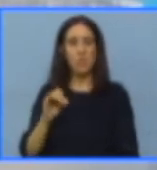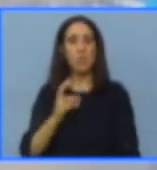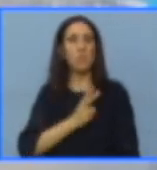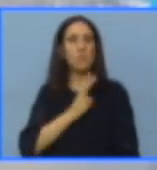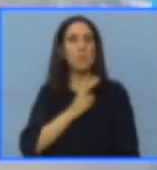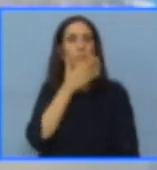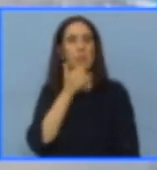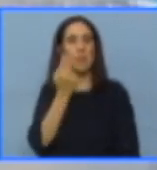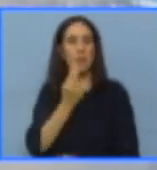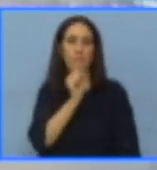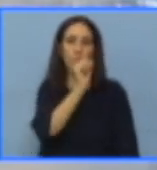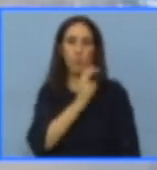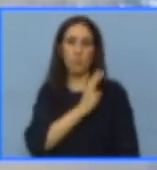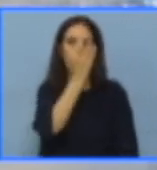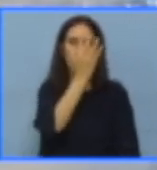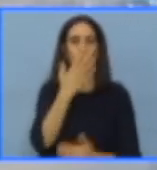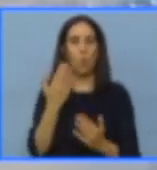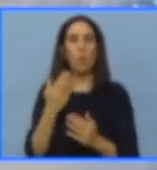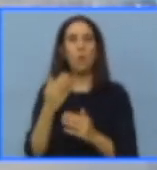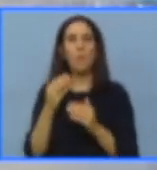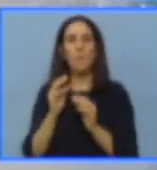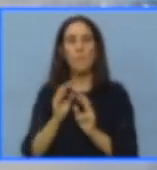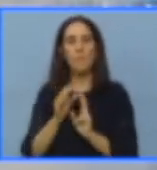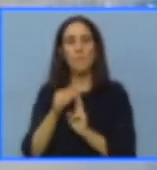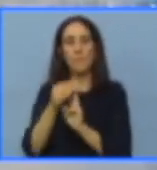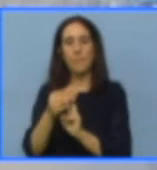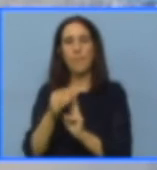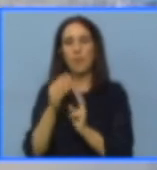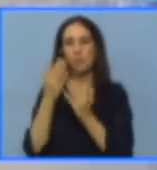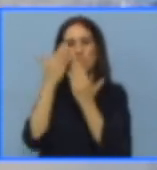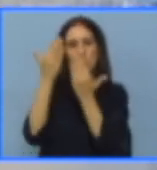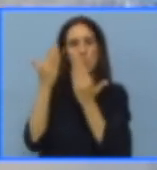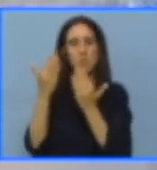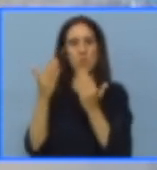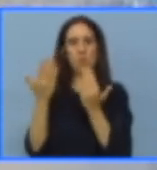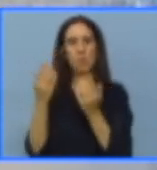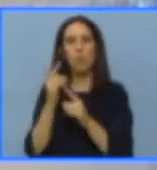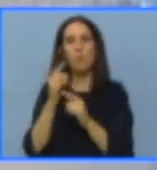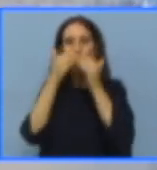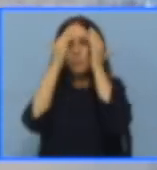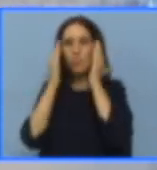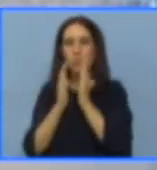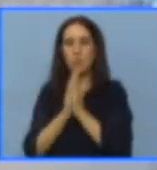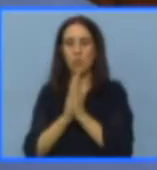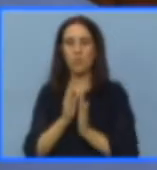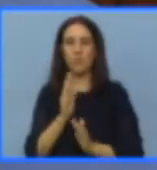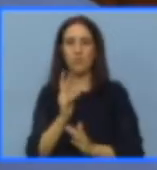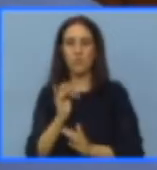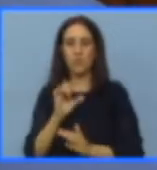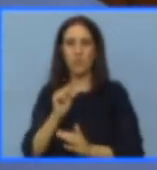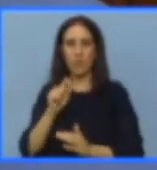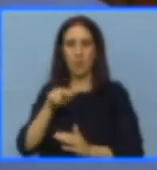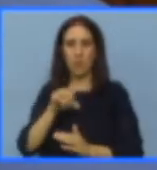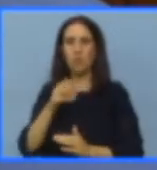Porto, ou o famoso A Adoração dos Magos de Tintoretto do Mosteiro de Sinsverga, do Mosteiro Beneditino de Sinsverga, que generosamente a